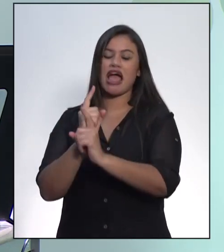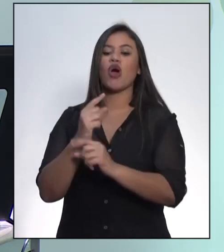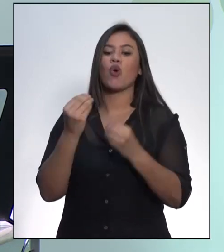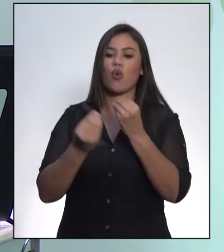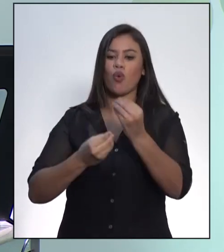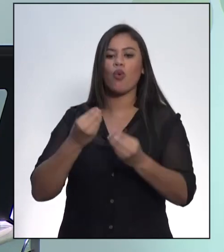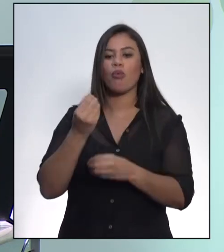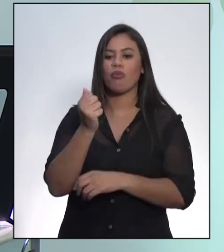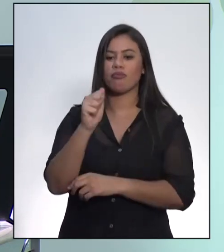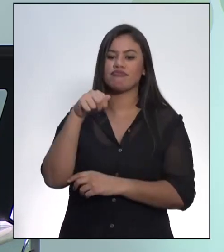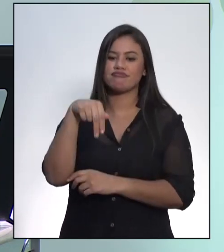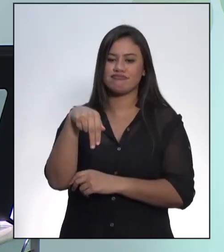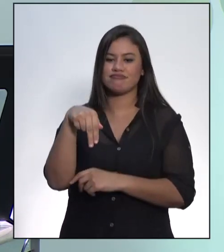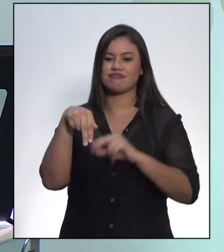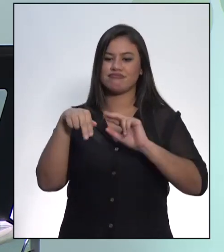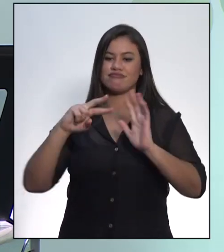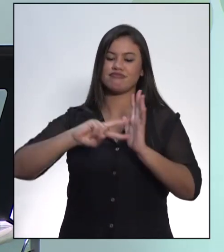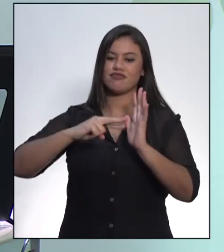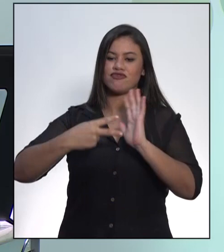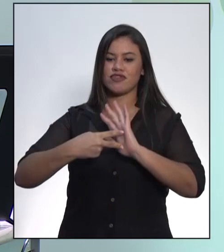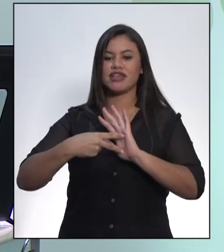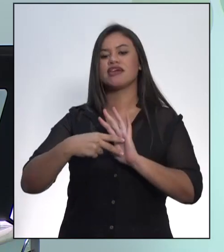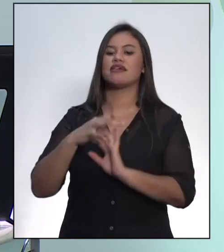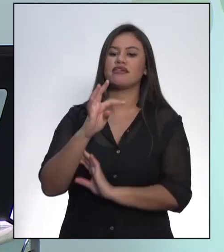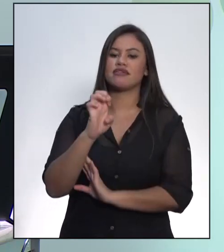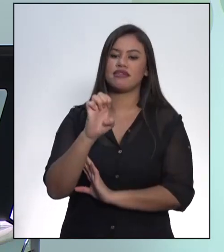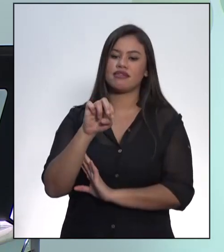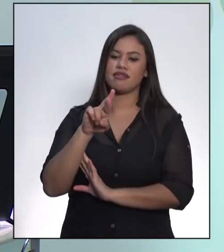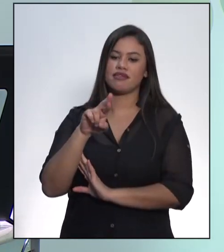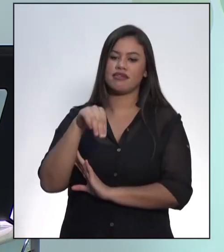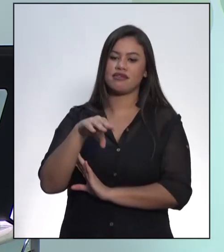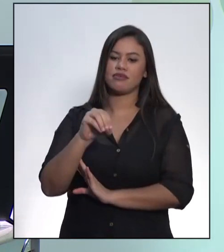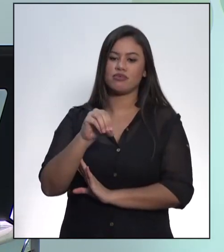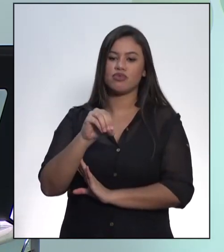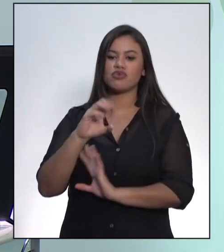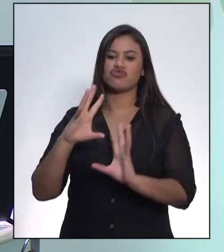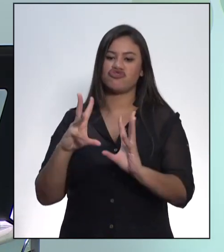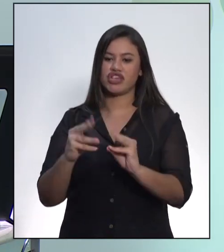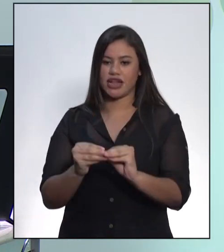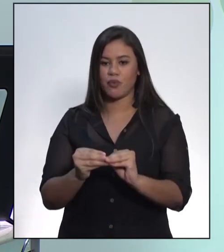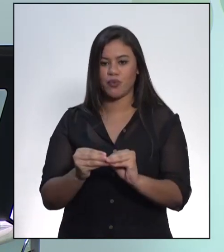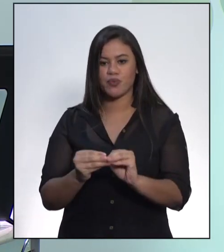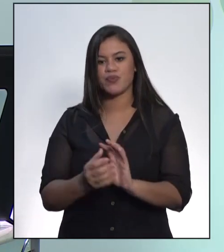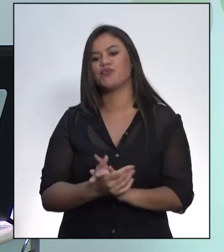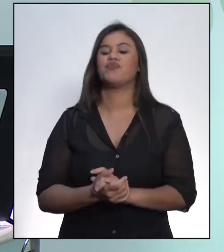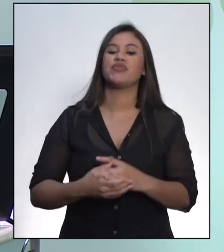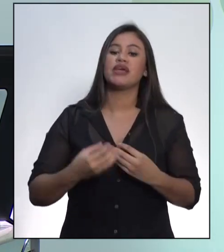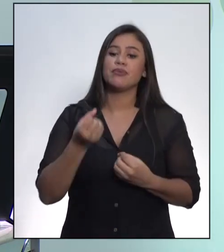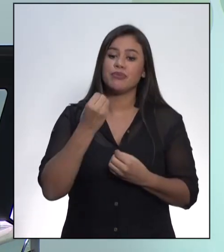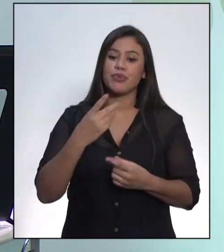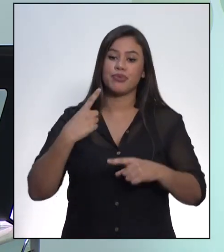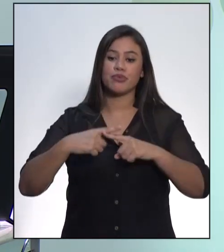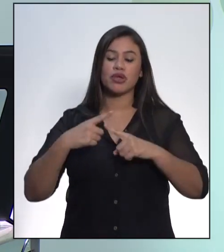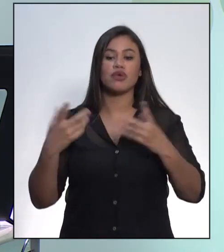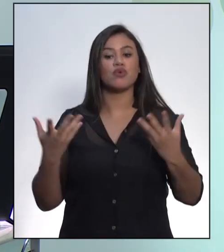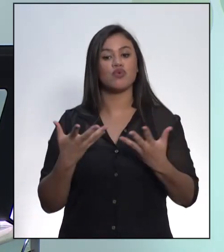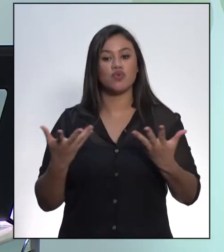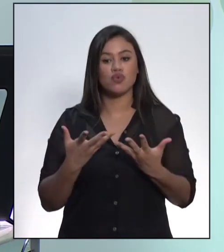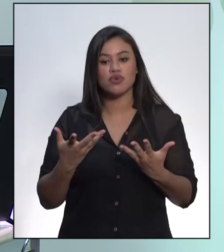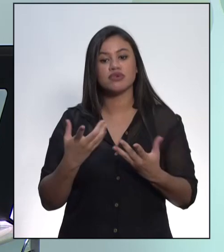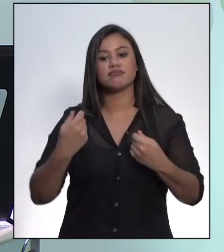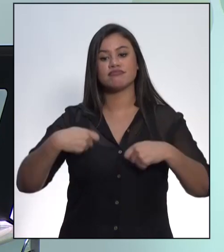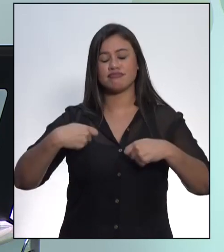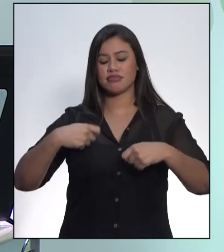encontrar a posição de cada termo. Ele vai ser muito útil hoje, porque eu vou precisar, geralmente, encontrar o último